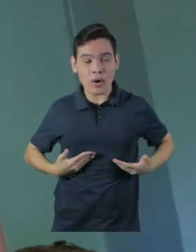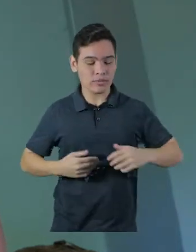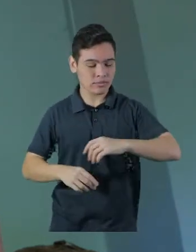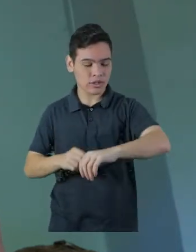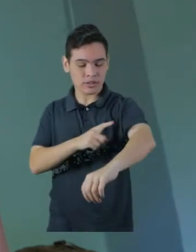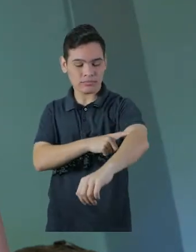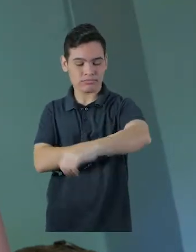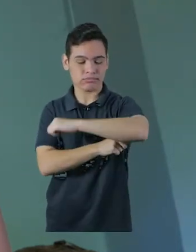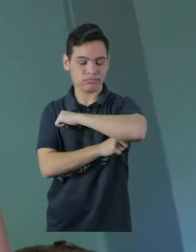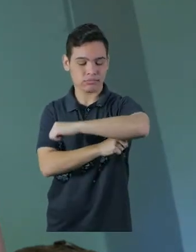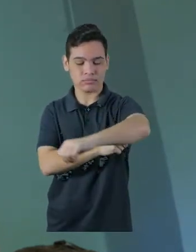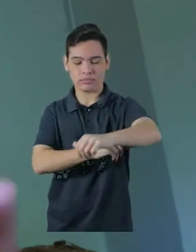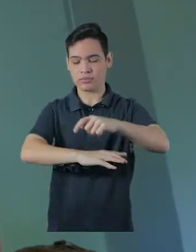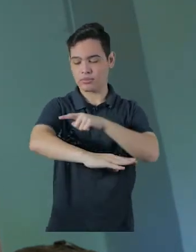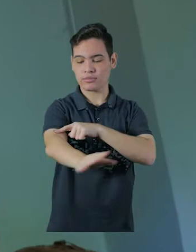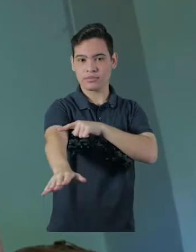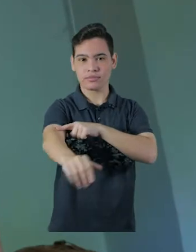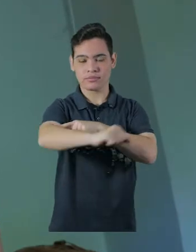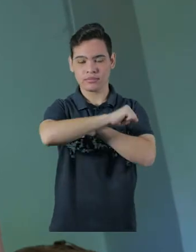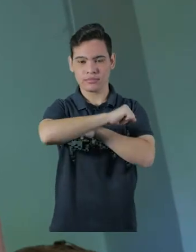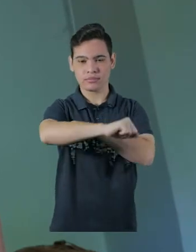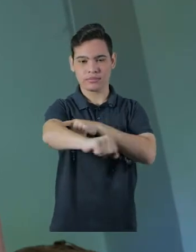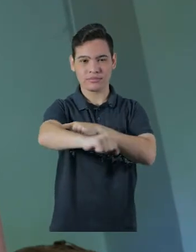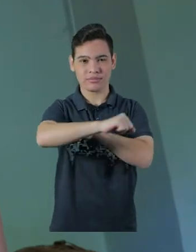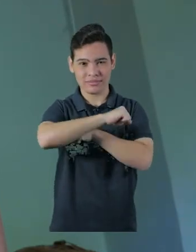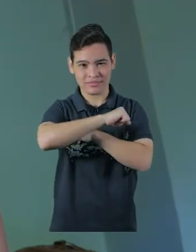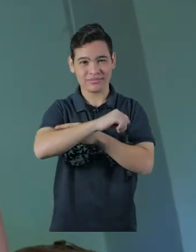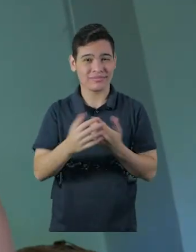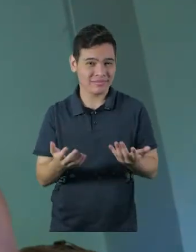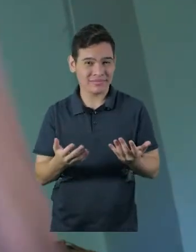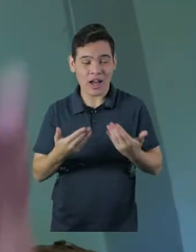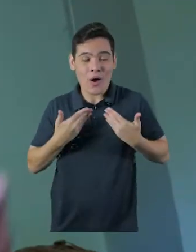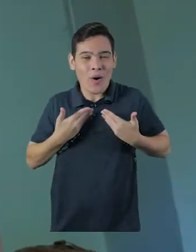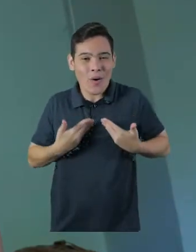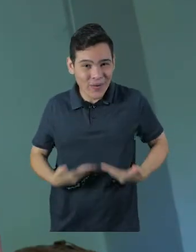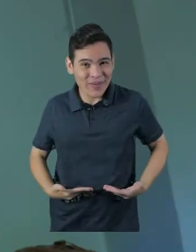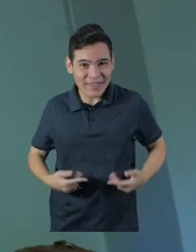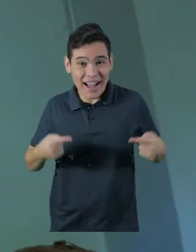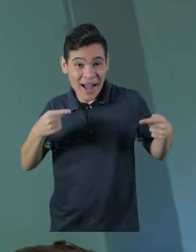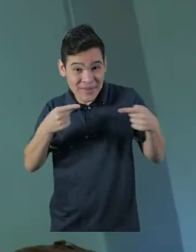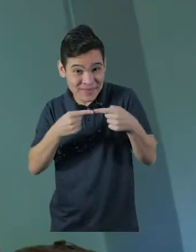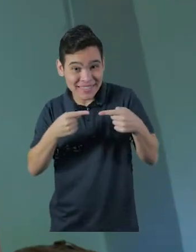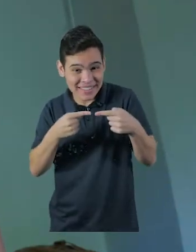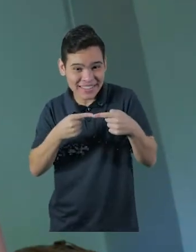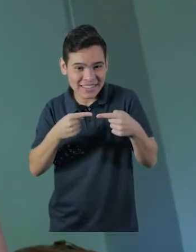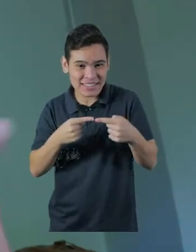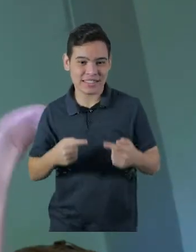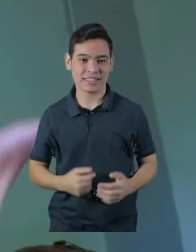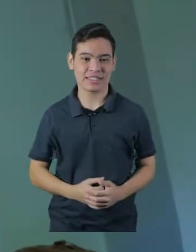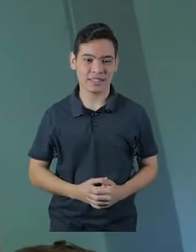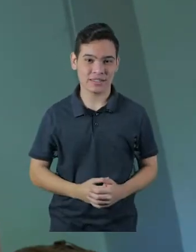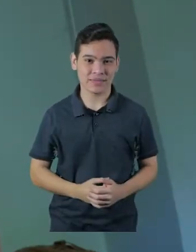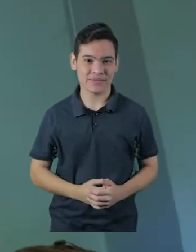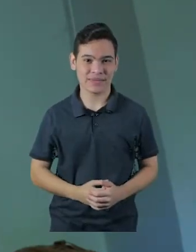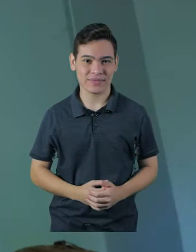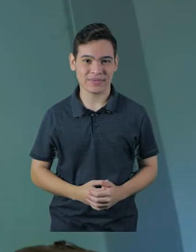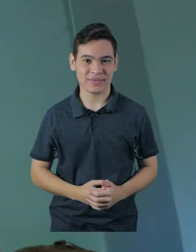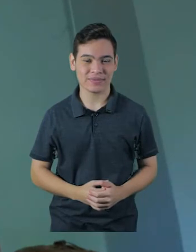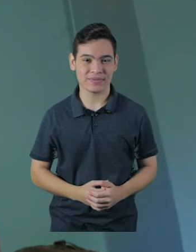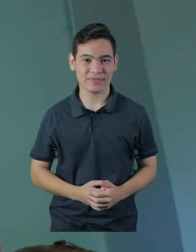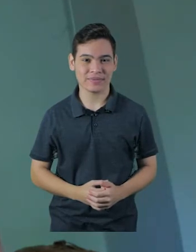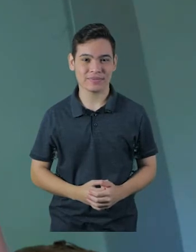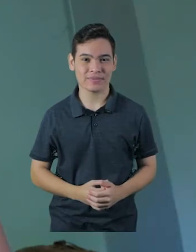da mecânica do estudo do movimento de todos os corpos, essas leis que foram descritas pelo